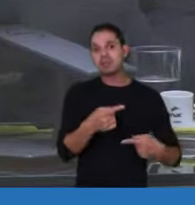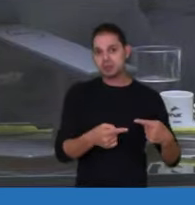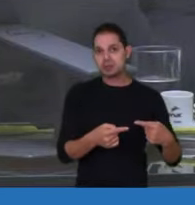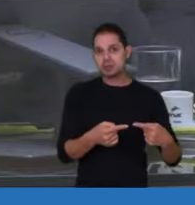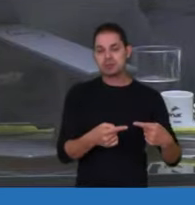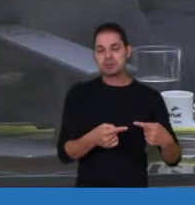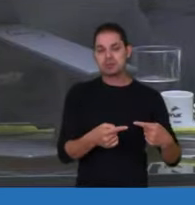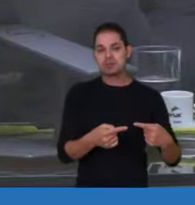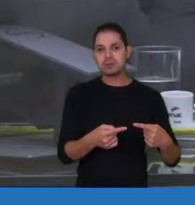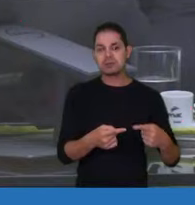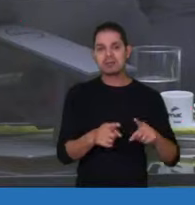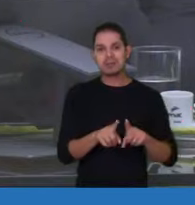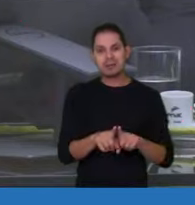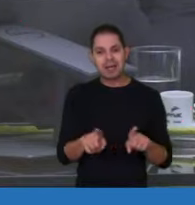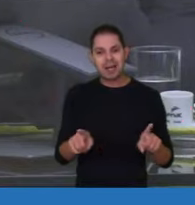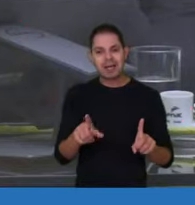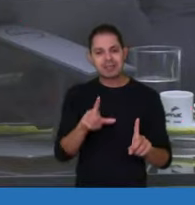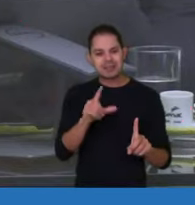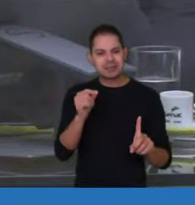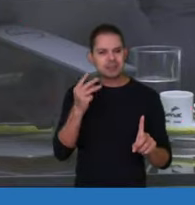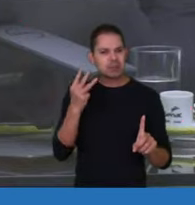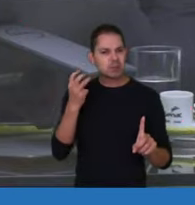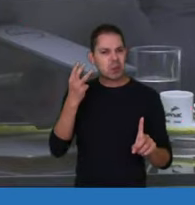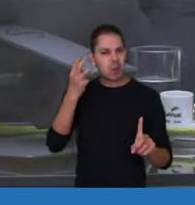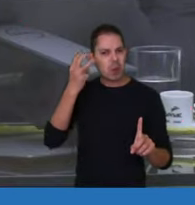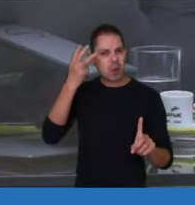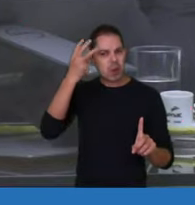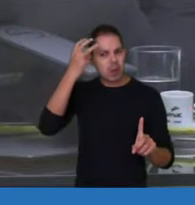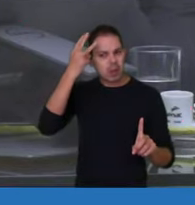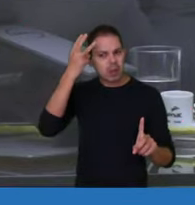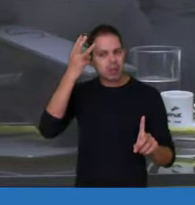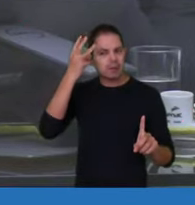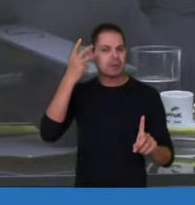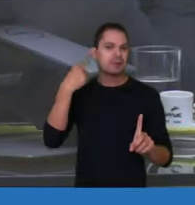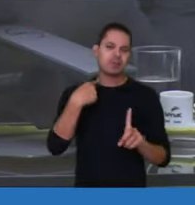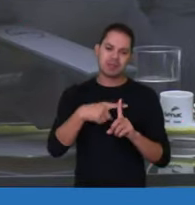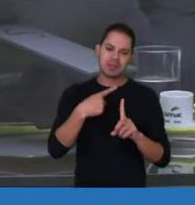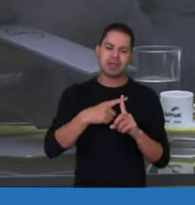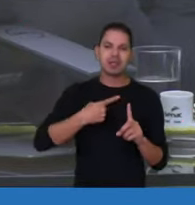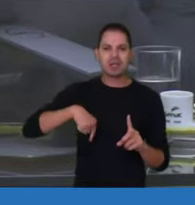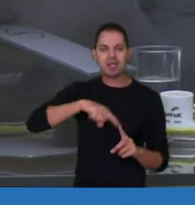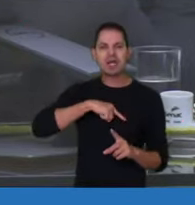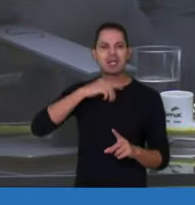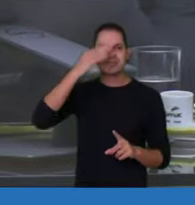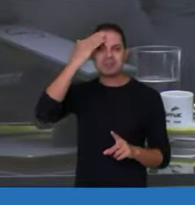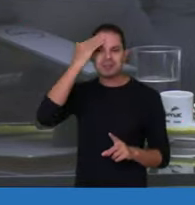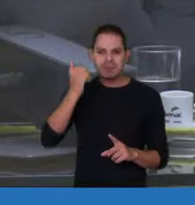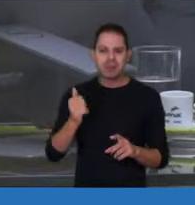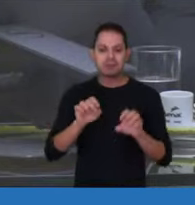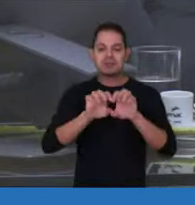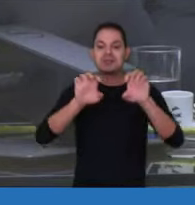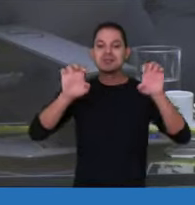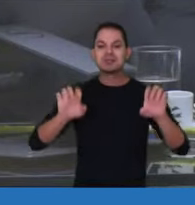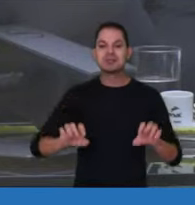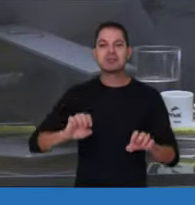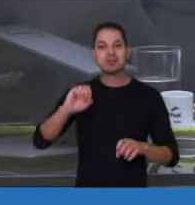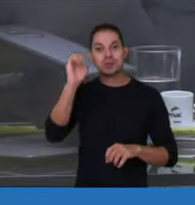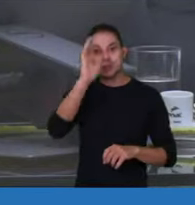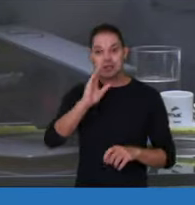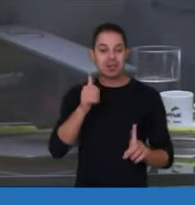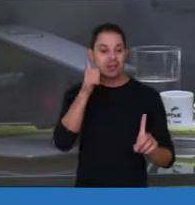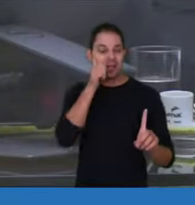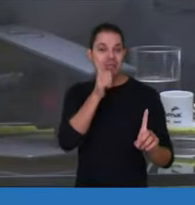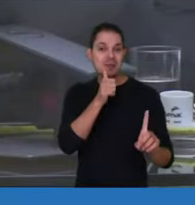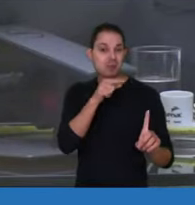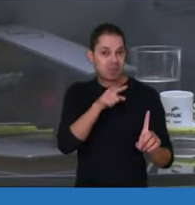política. Mas escolhem Marielle por motivos que a gente sabe que estruturam o nosso país. Marielle era uma